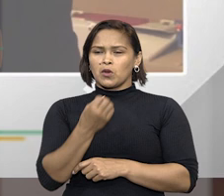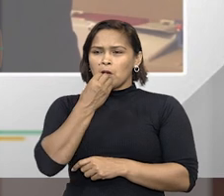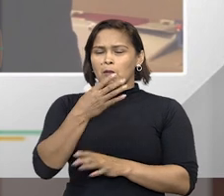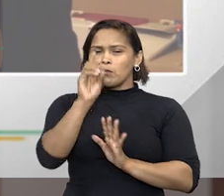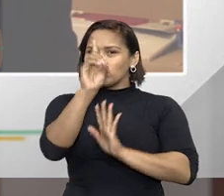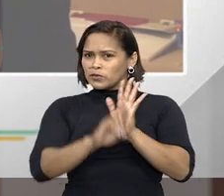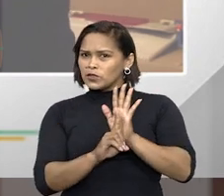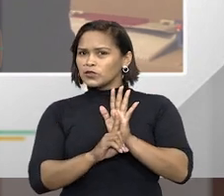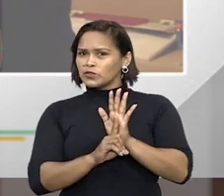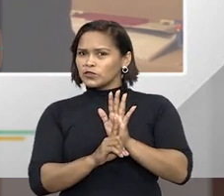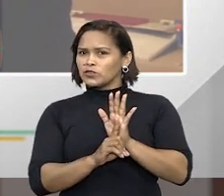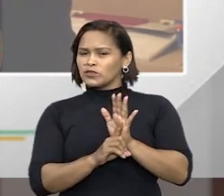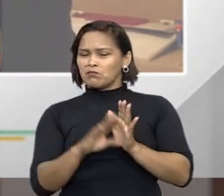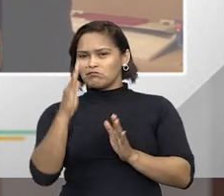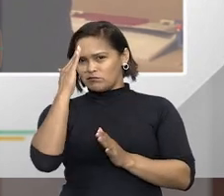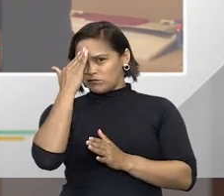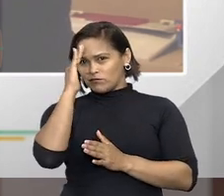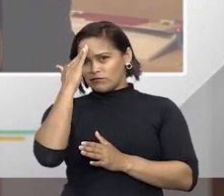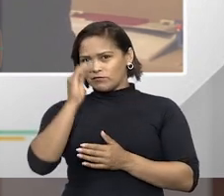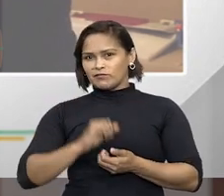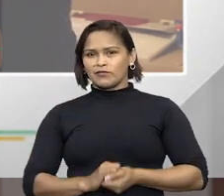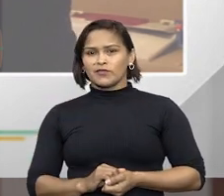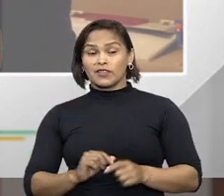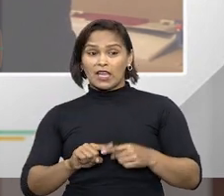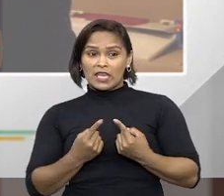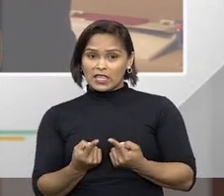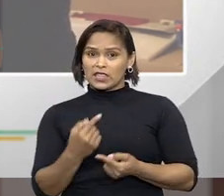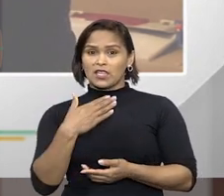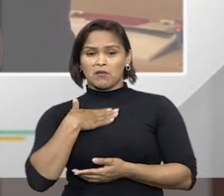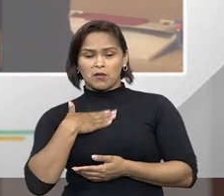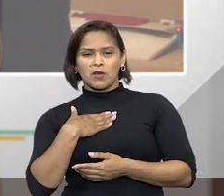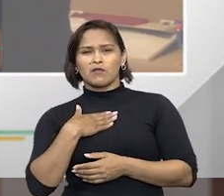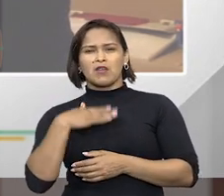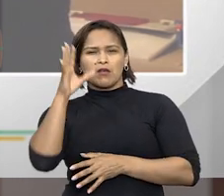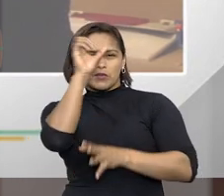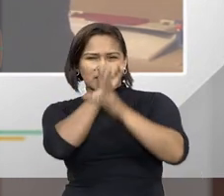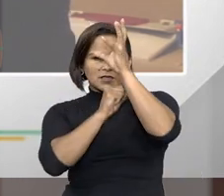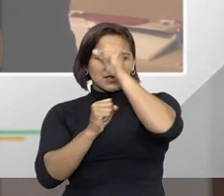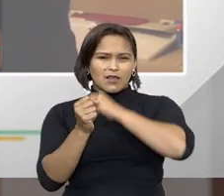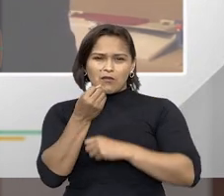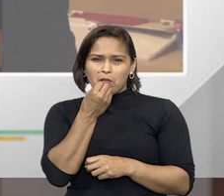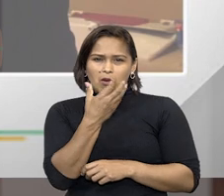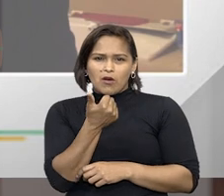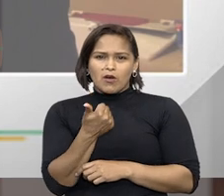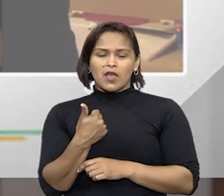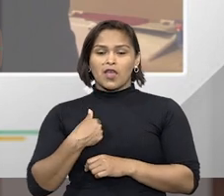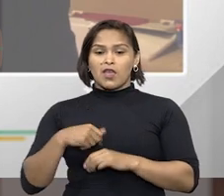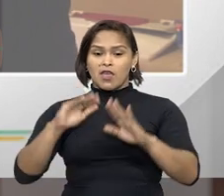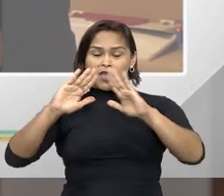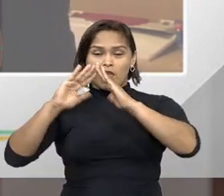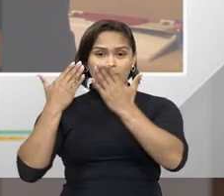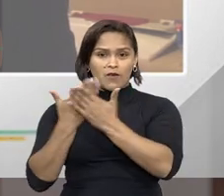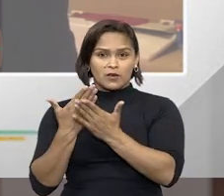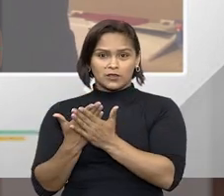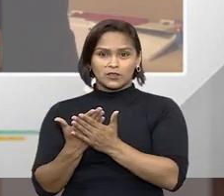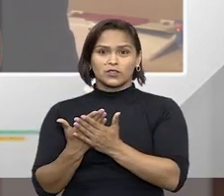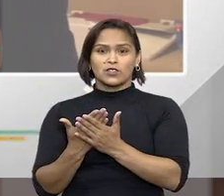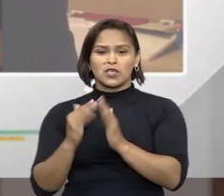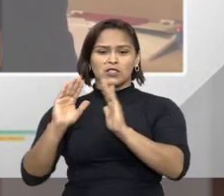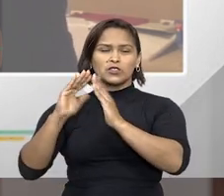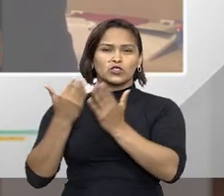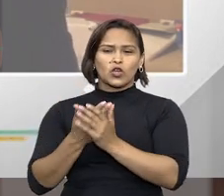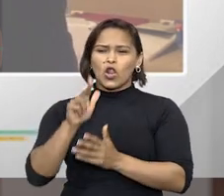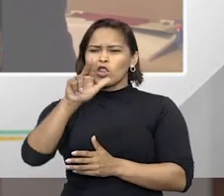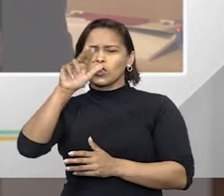direito interpretado. Então, para mim, foi um grande aprendizado. É uma escola que... Escola nenhuma,